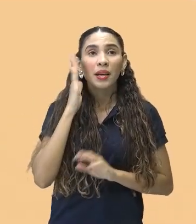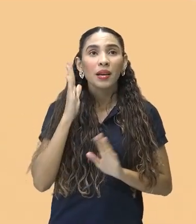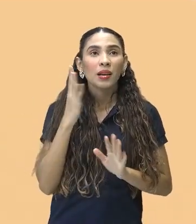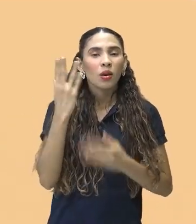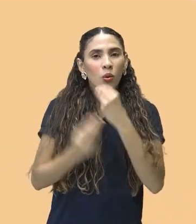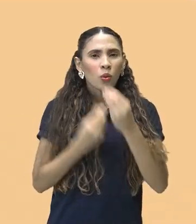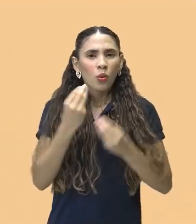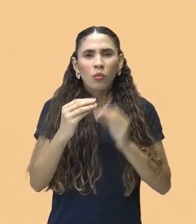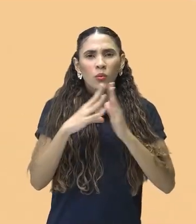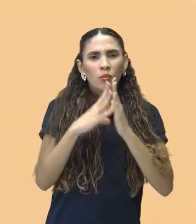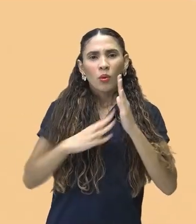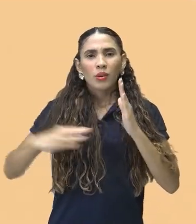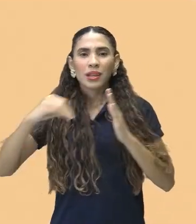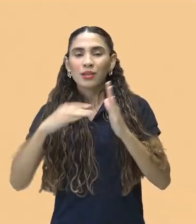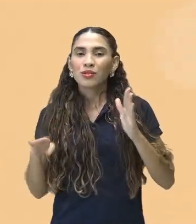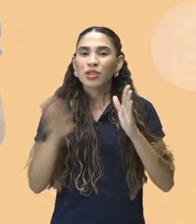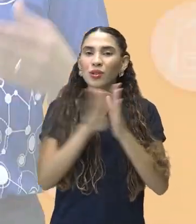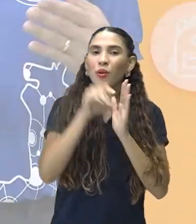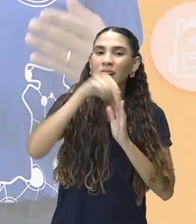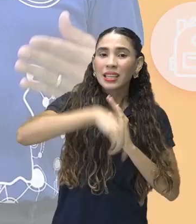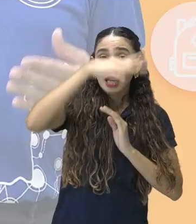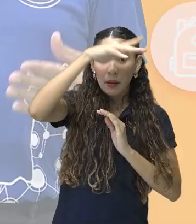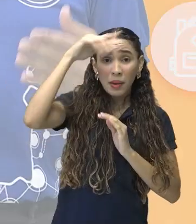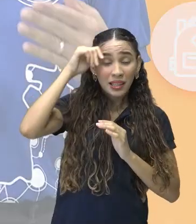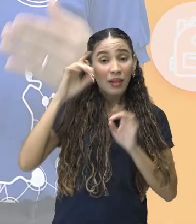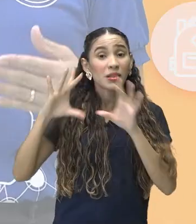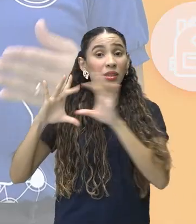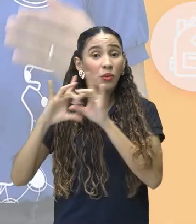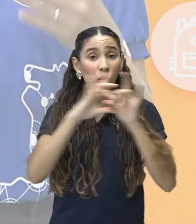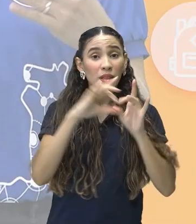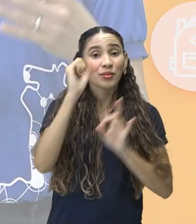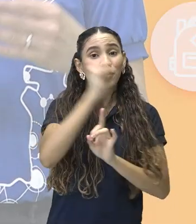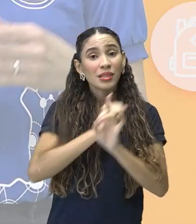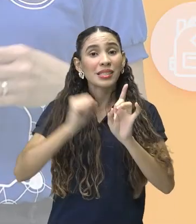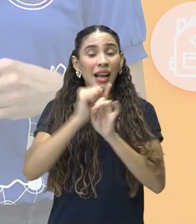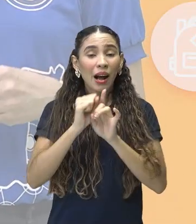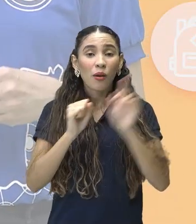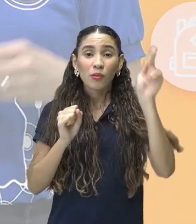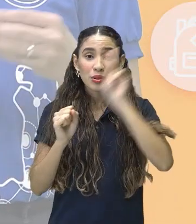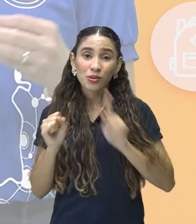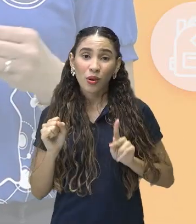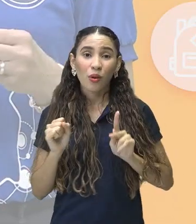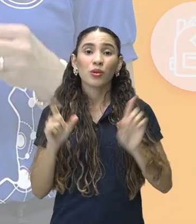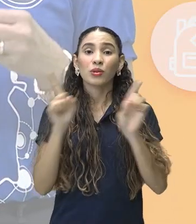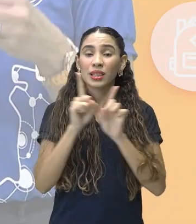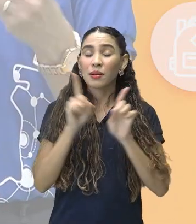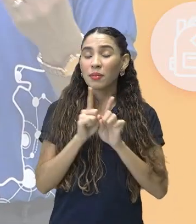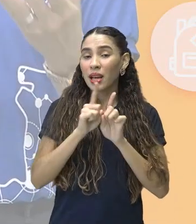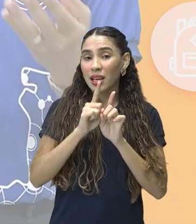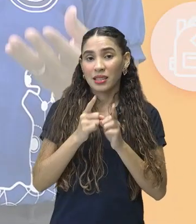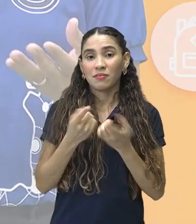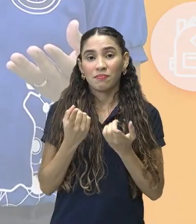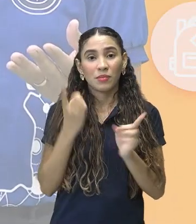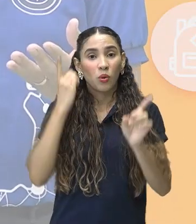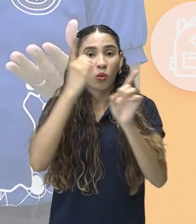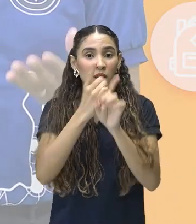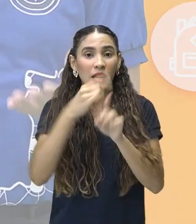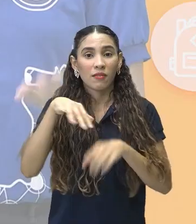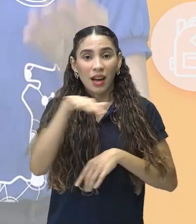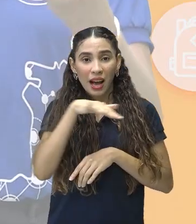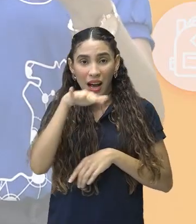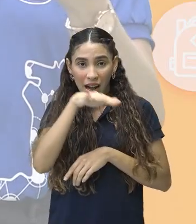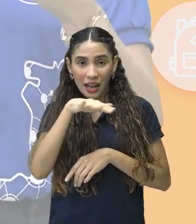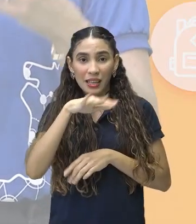este modelo chegou até aqui e o contexto social e histórico no qual se encontrava a